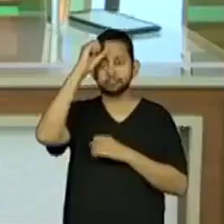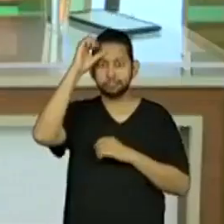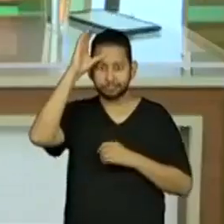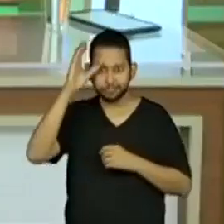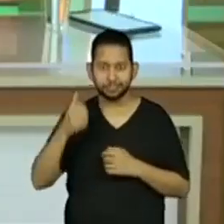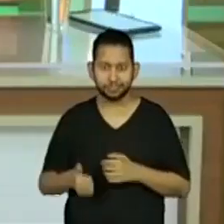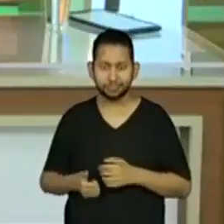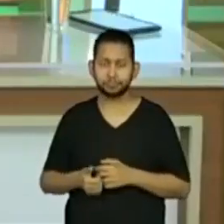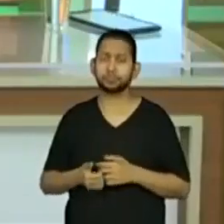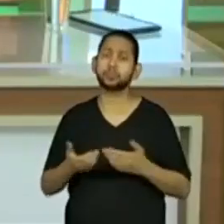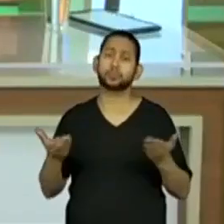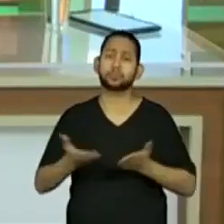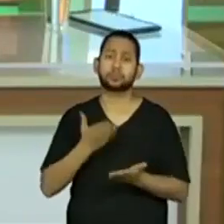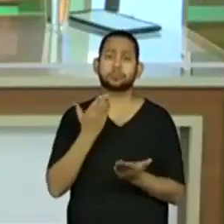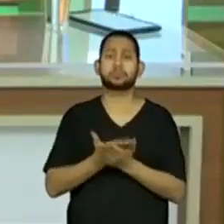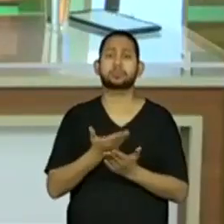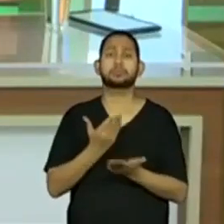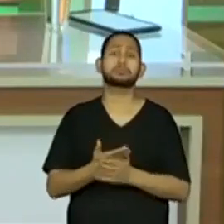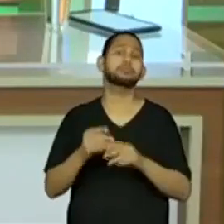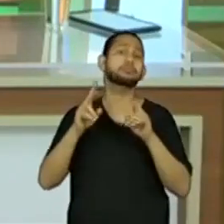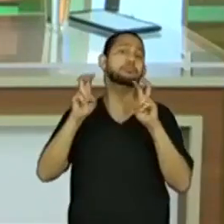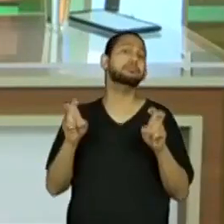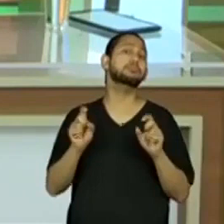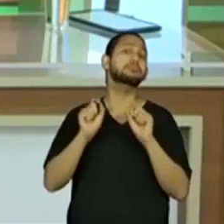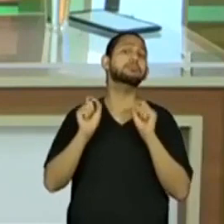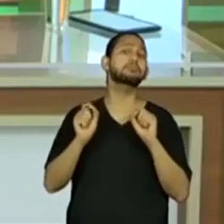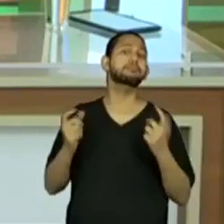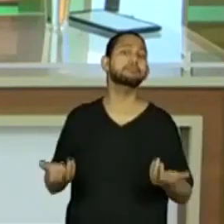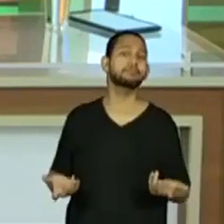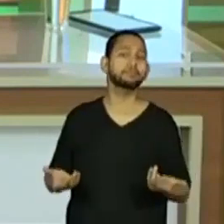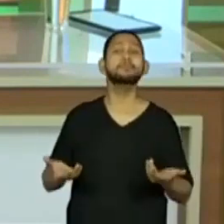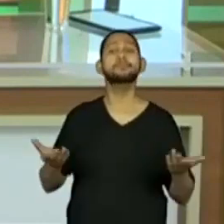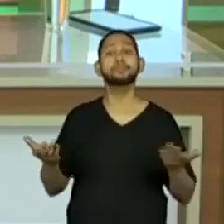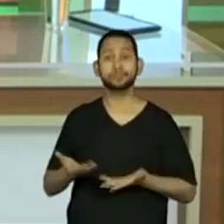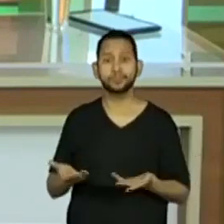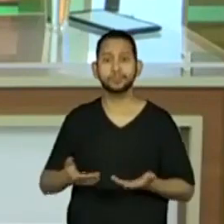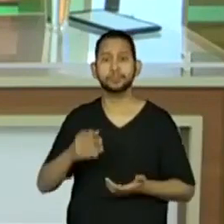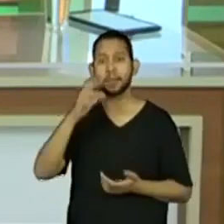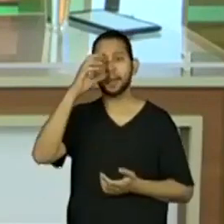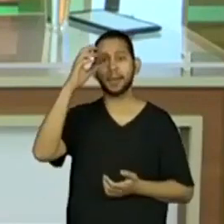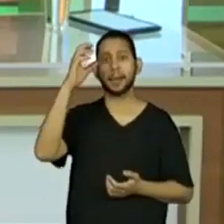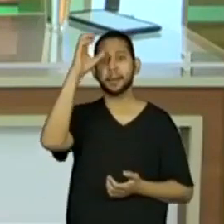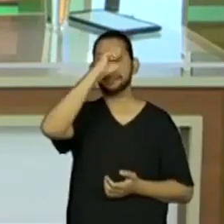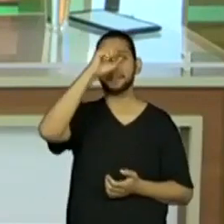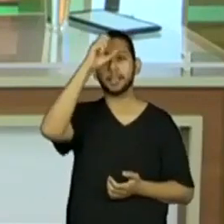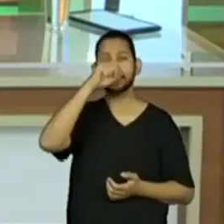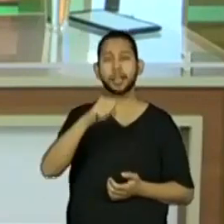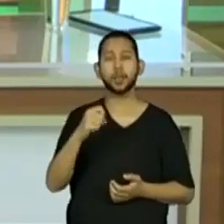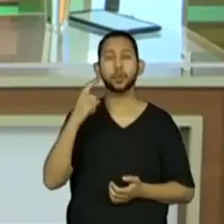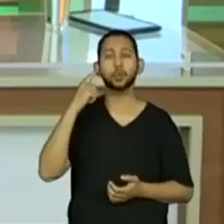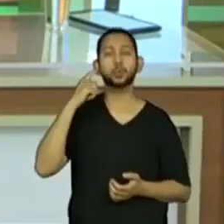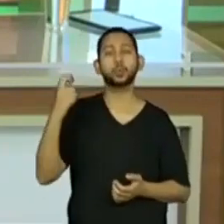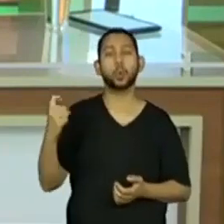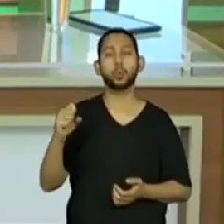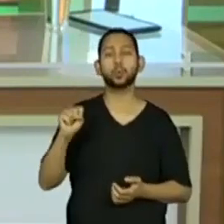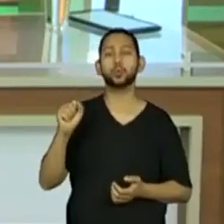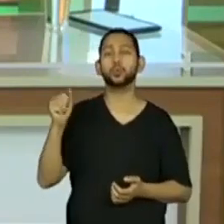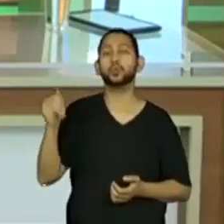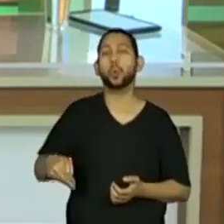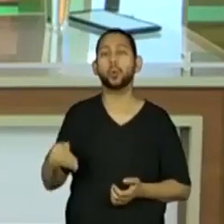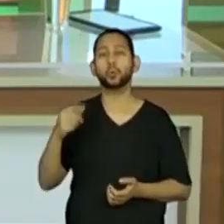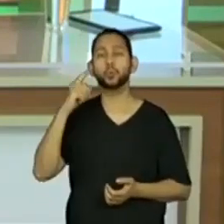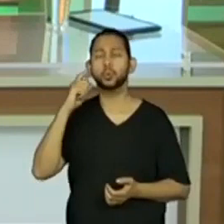o que é a aula de hoje é sobre o quê? A aula de hoje é sobre o som, os sons. De onde vêm